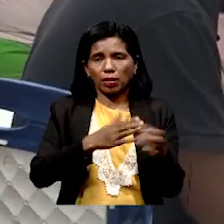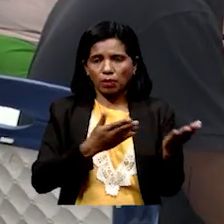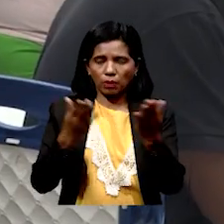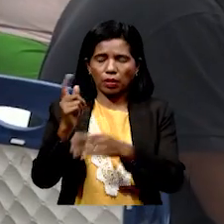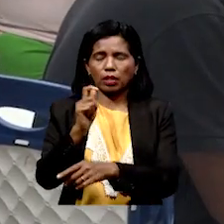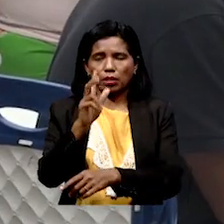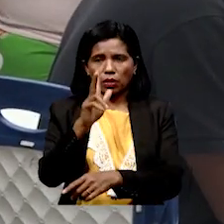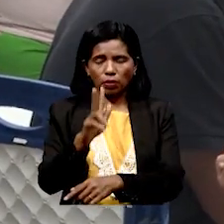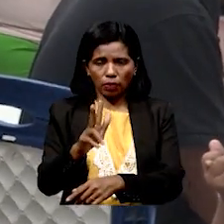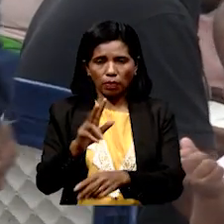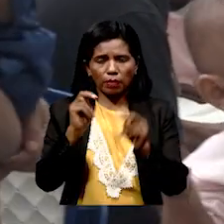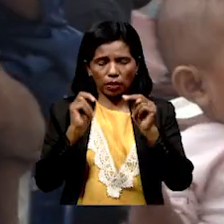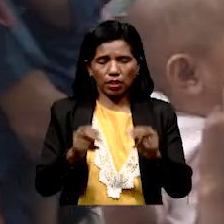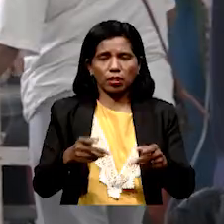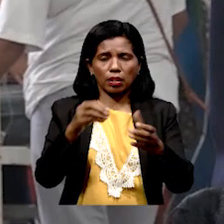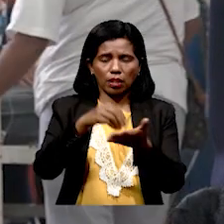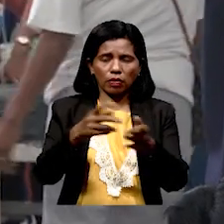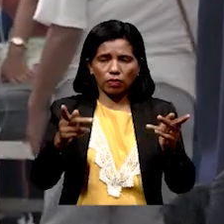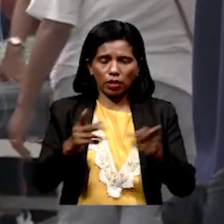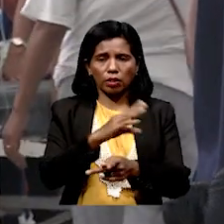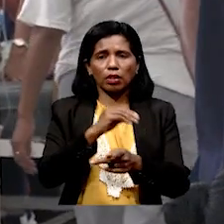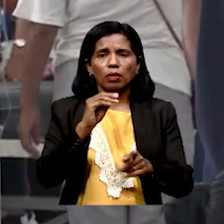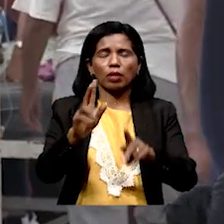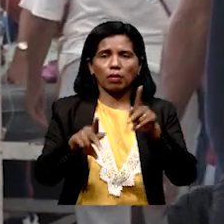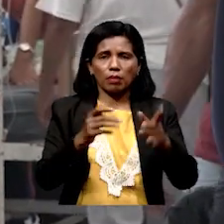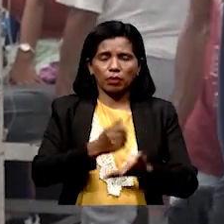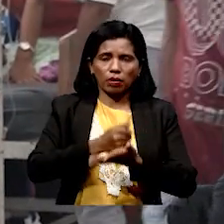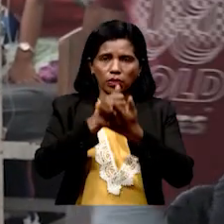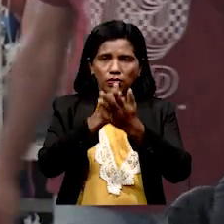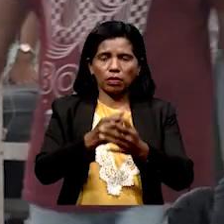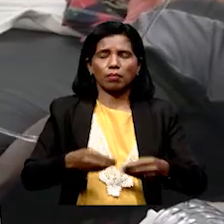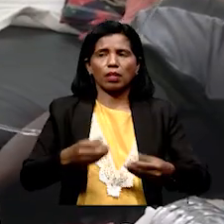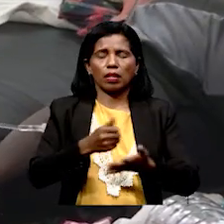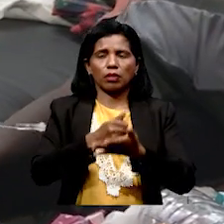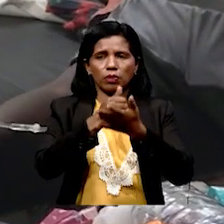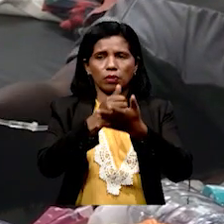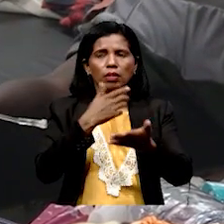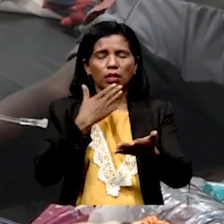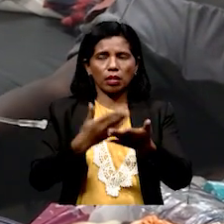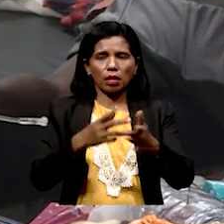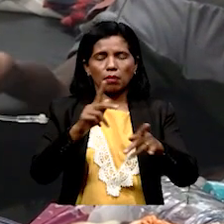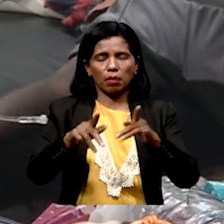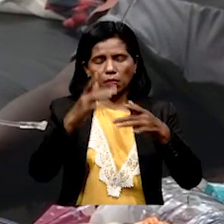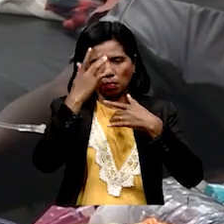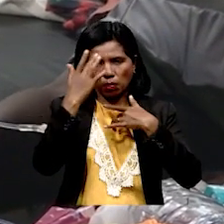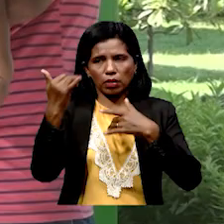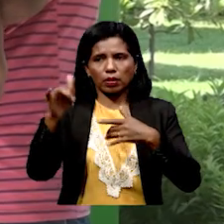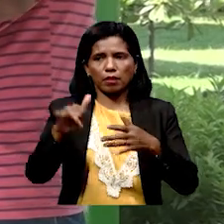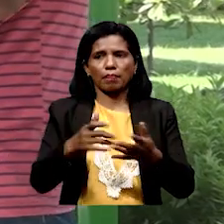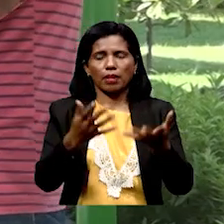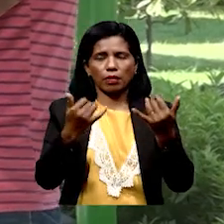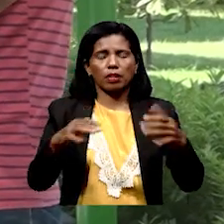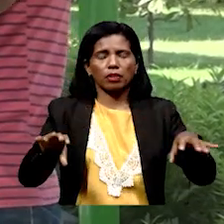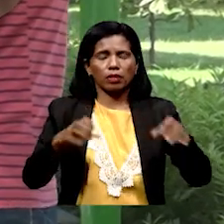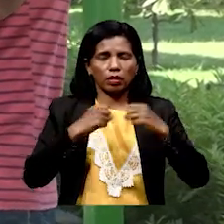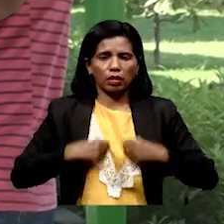prepara recurso humano, equipamento no medicamento, no nebele fo assistência dia ba paciente sira. Daudau ne Serviço